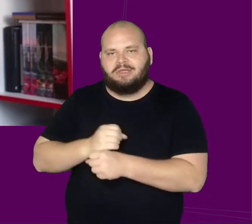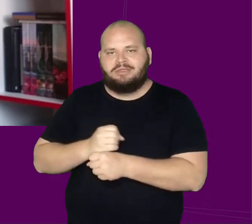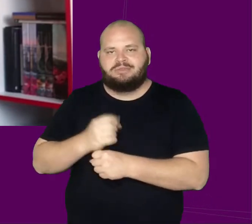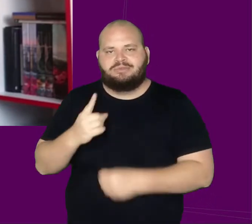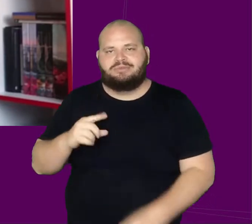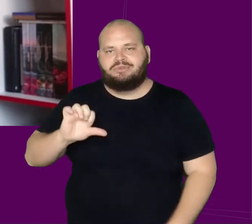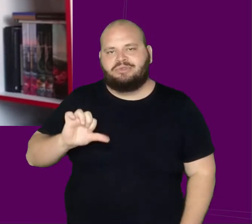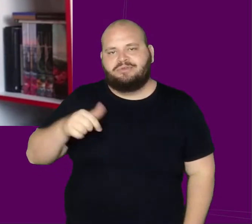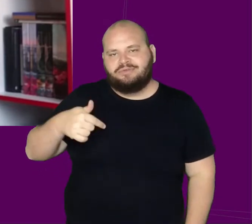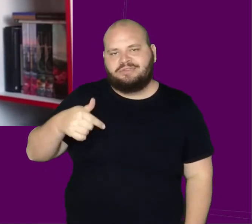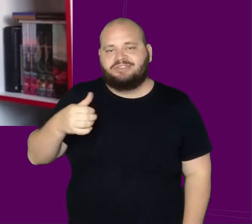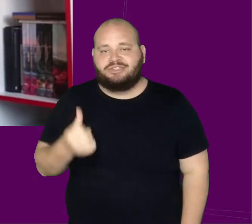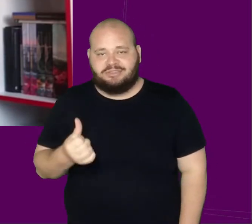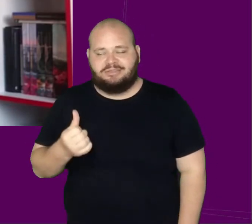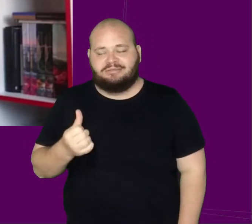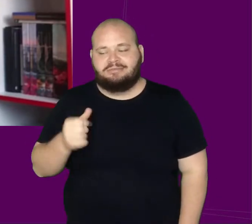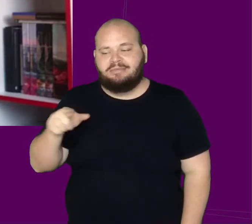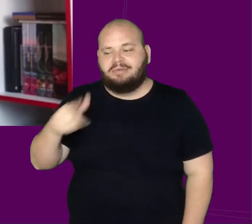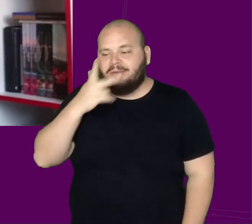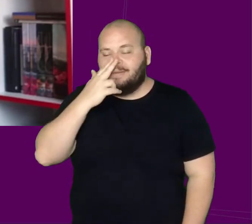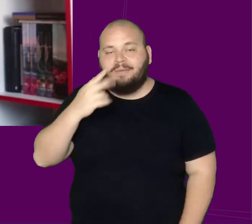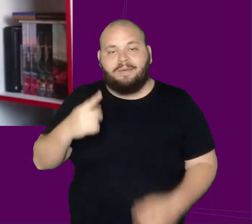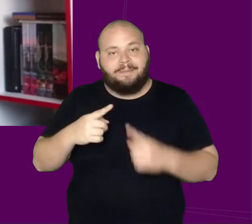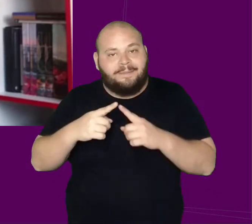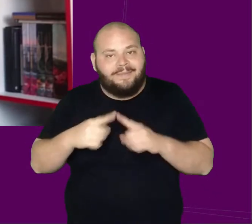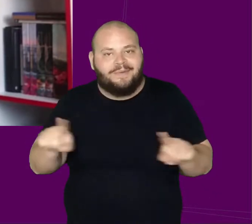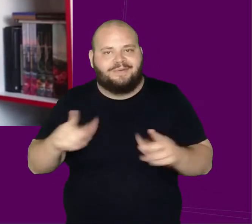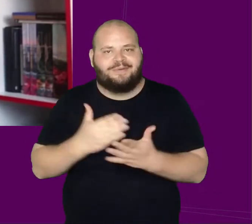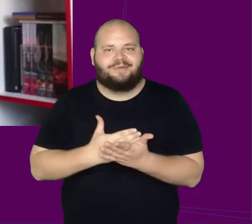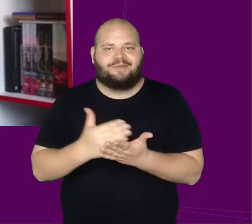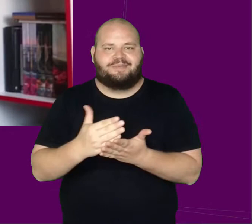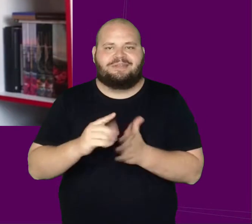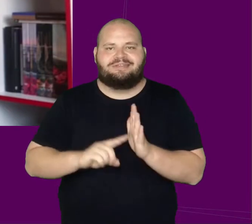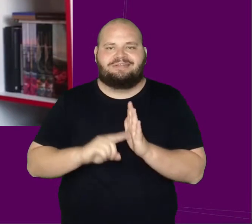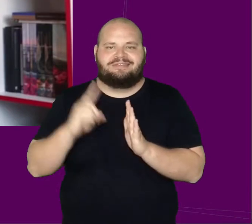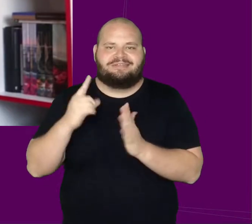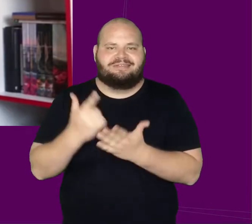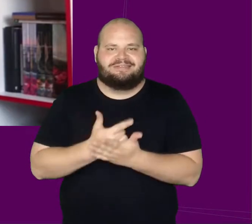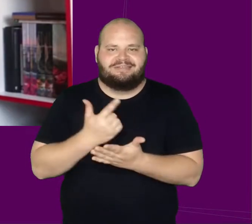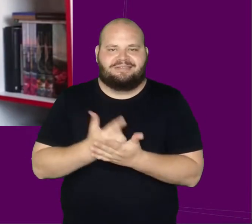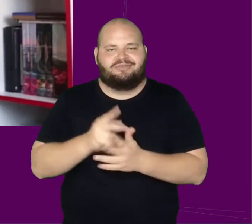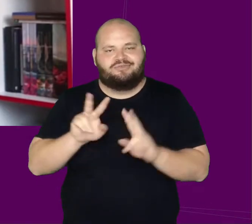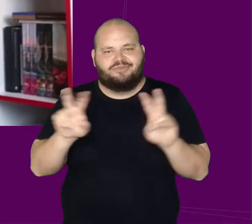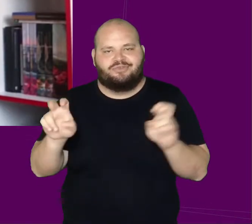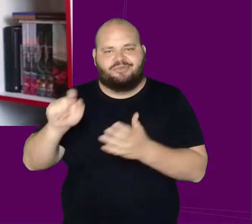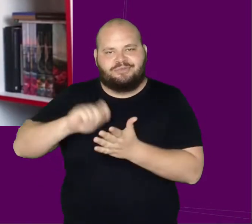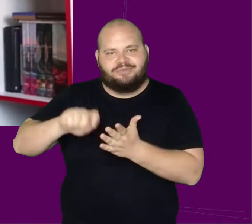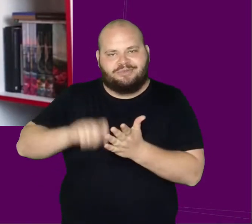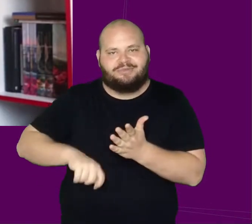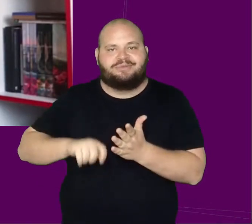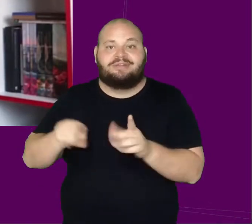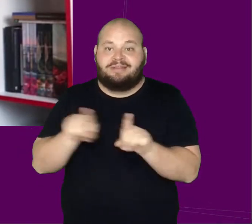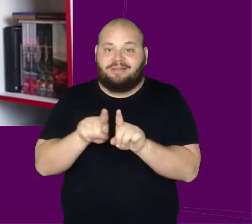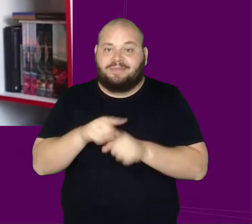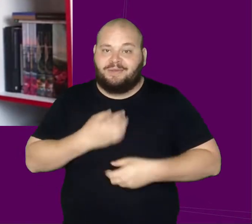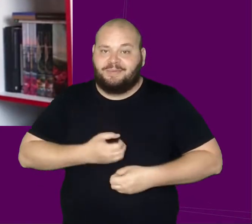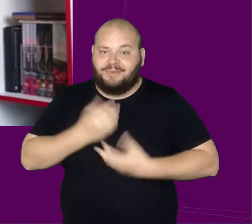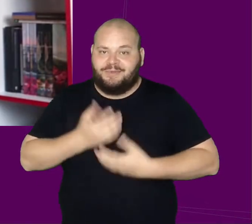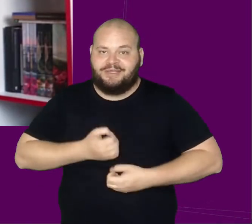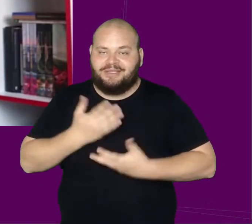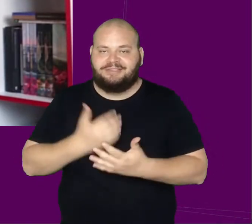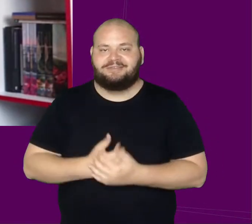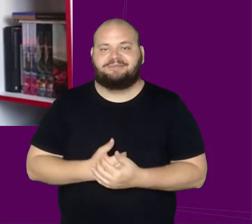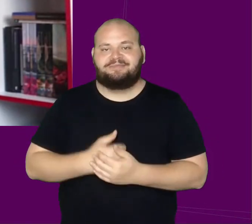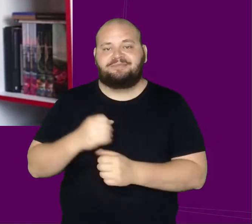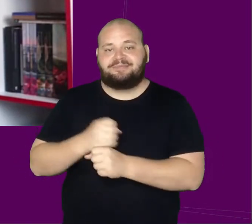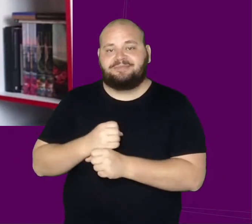1976, ele é o livro de estreia dela como escritora e como poeta. Ela terminou de escrever